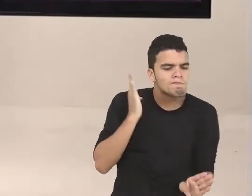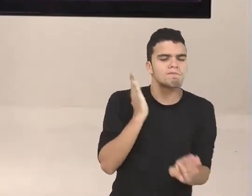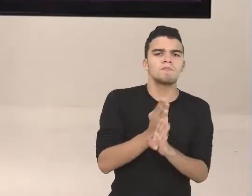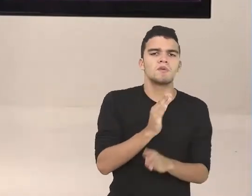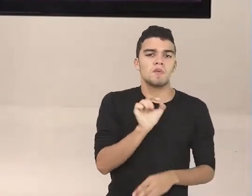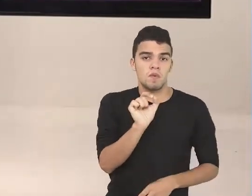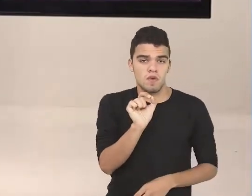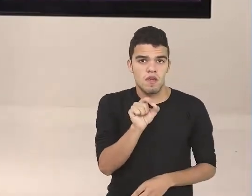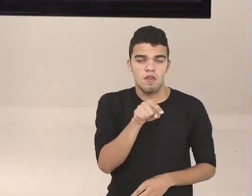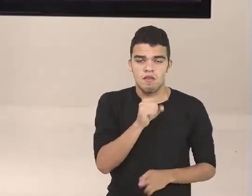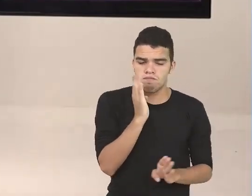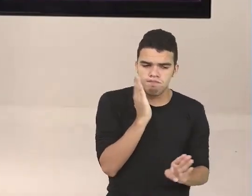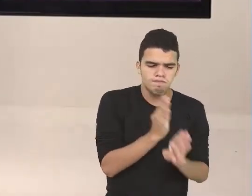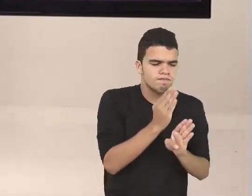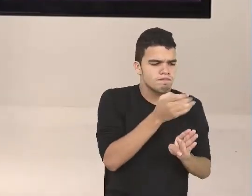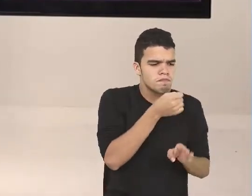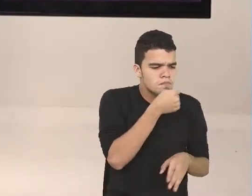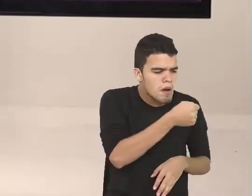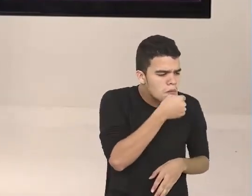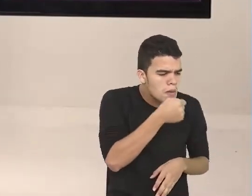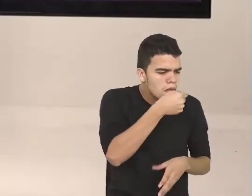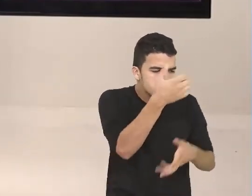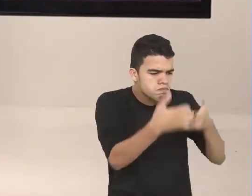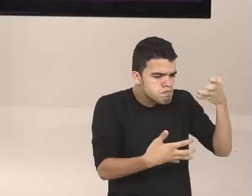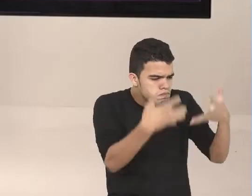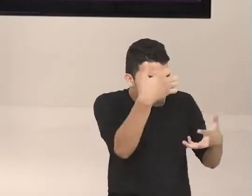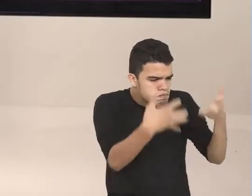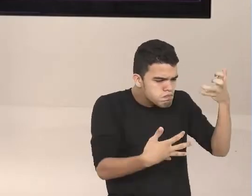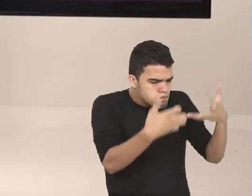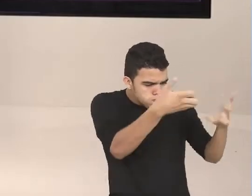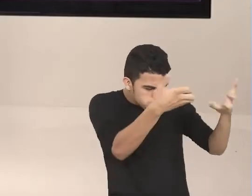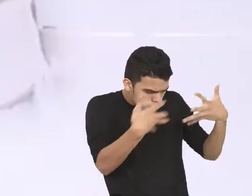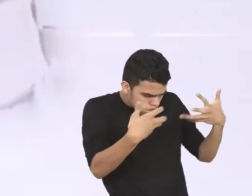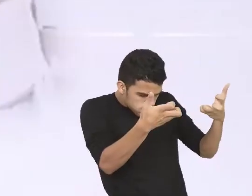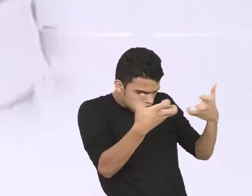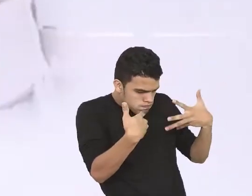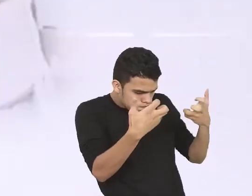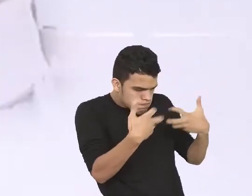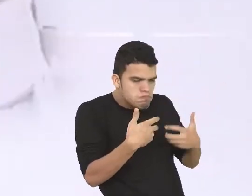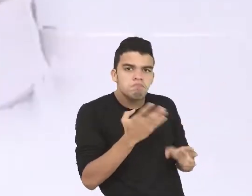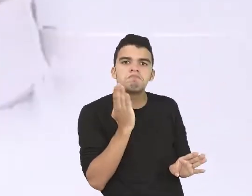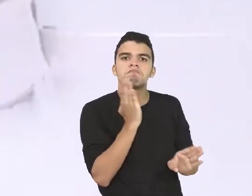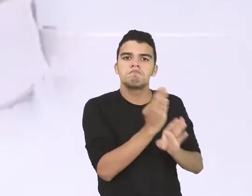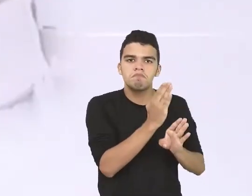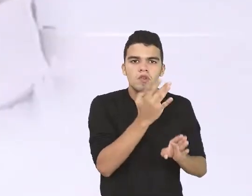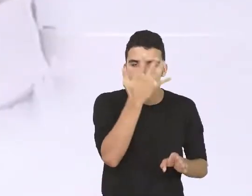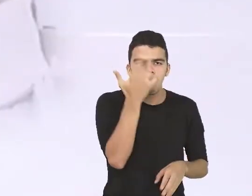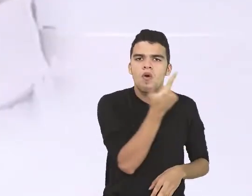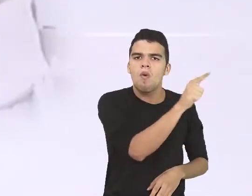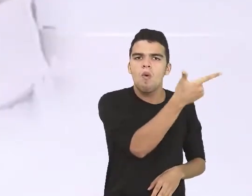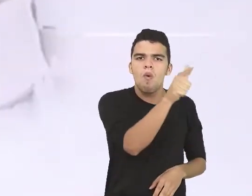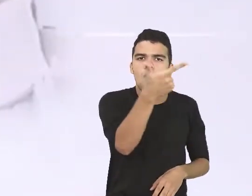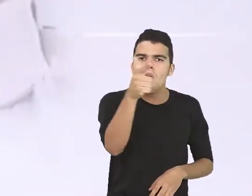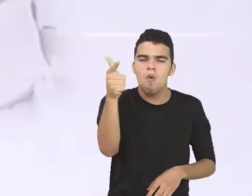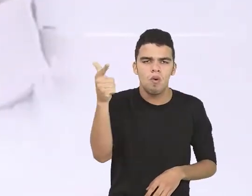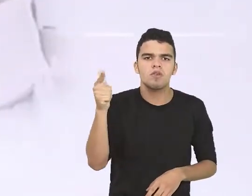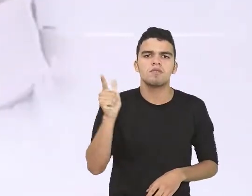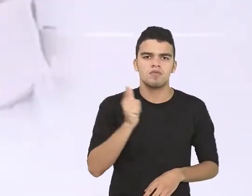De acordo com os relatos, eles descobriram que outras pessoas também estavam doentes. Tanto que quando